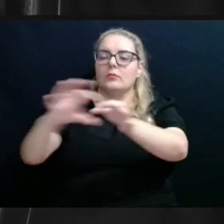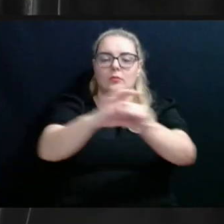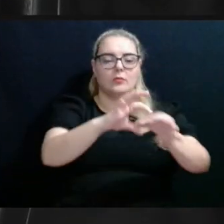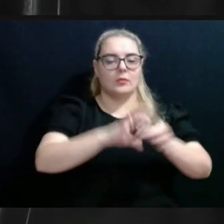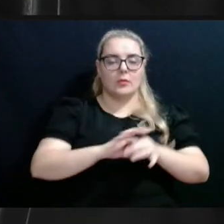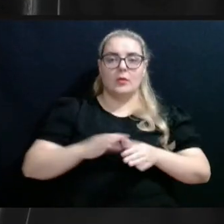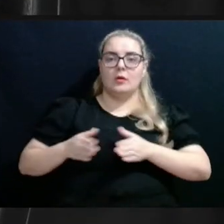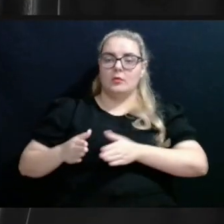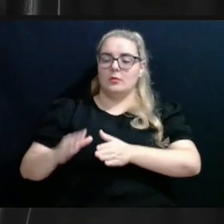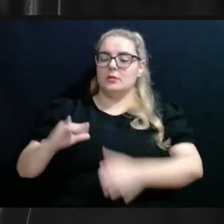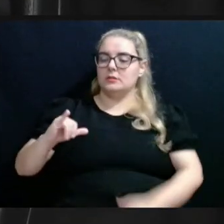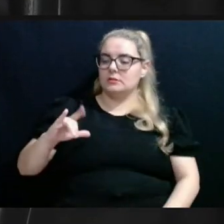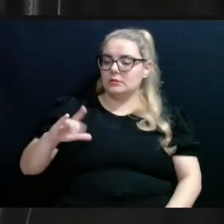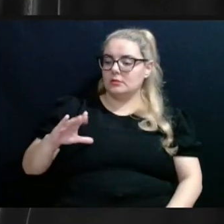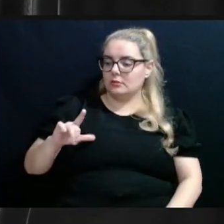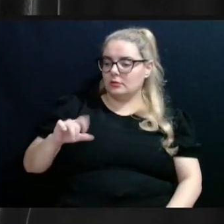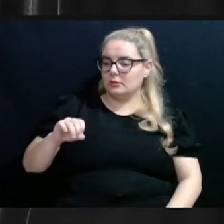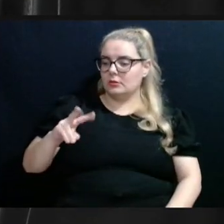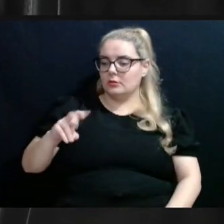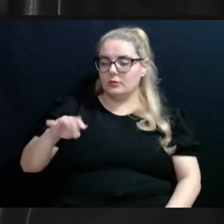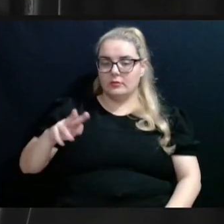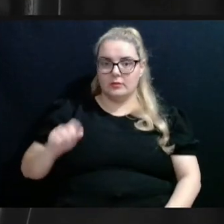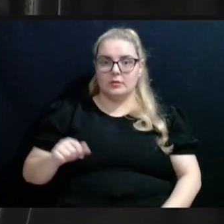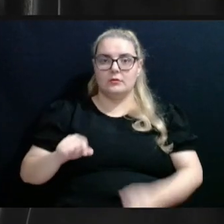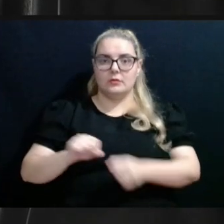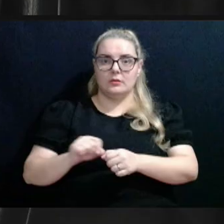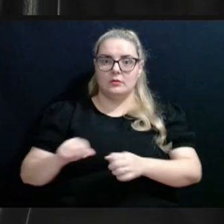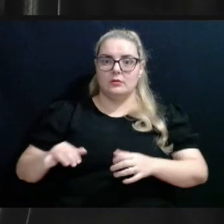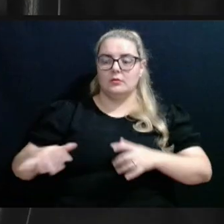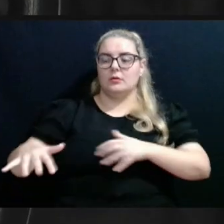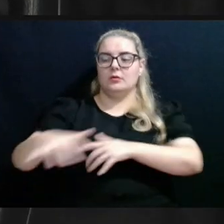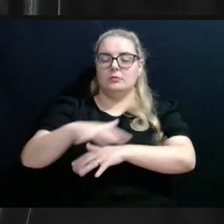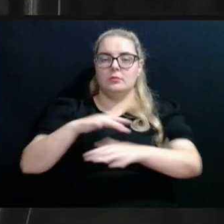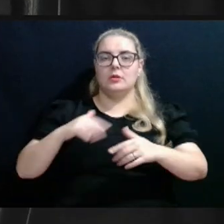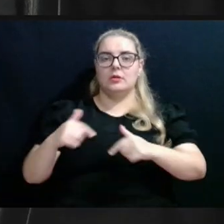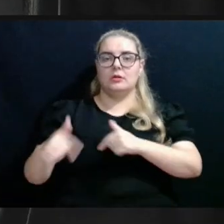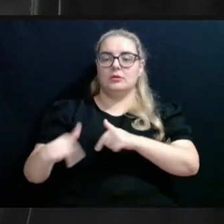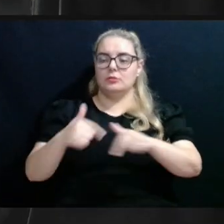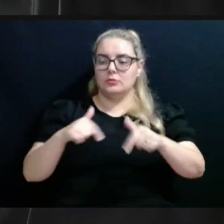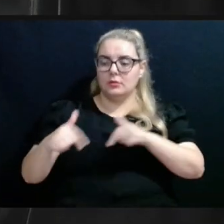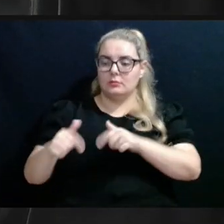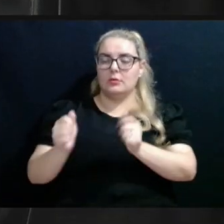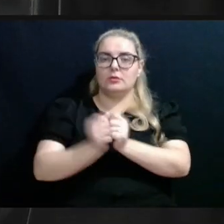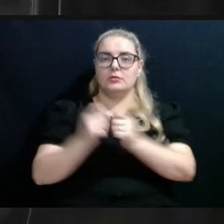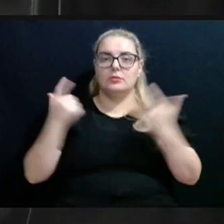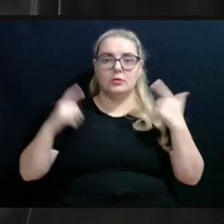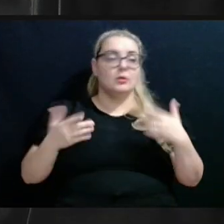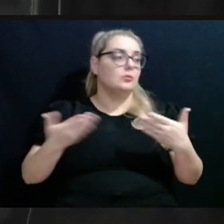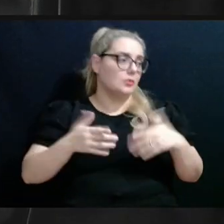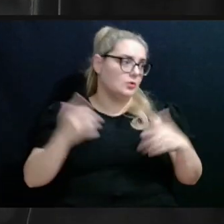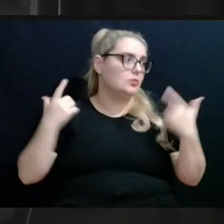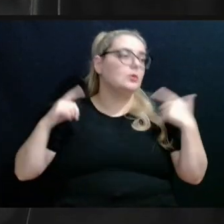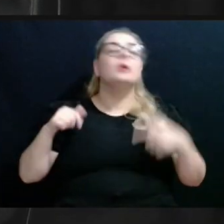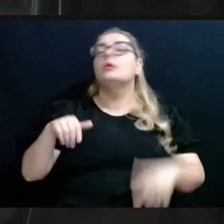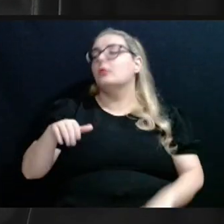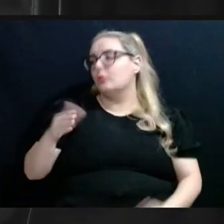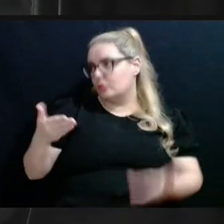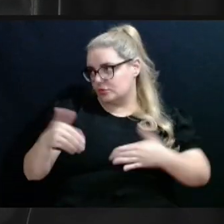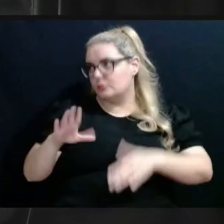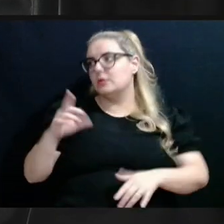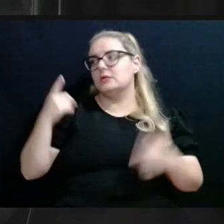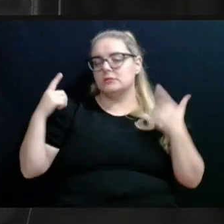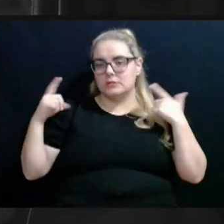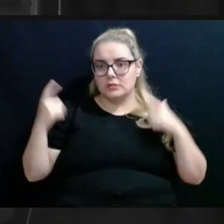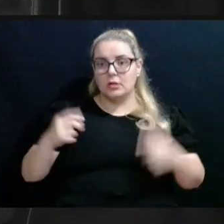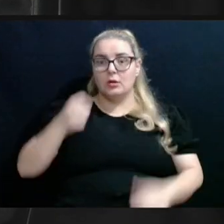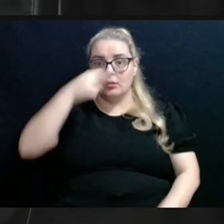tenham um movimento mais para trabalho e lazer junto aos mesmos. Porque hoje é mais lazer, né, mais vereador? Lazer. O prefeito quer que